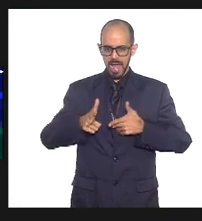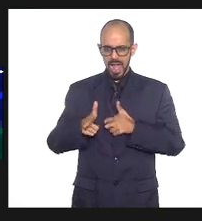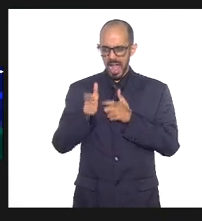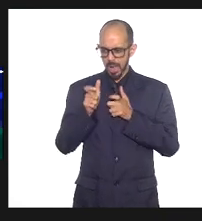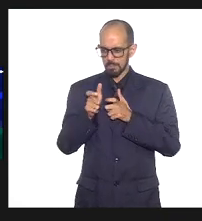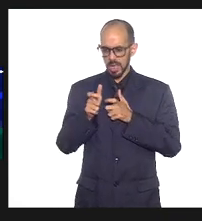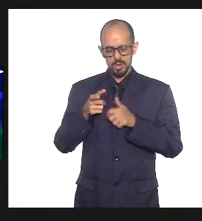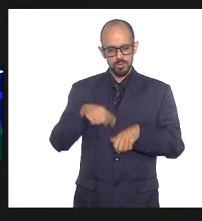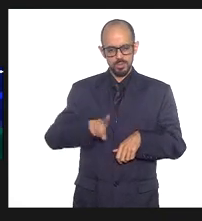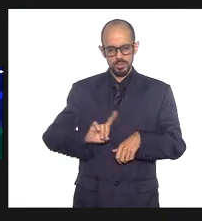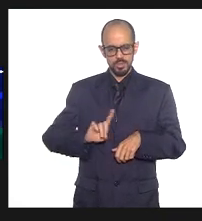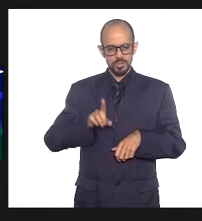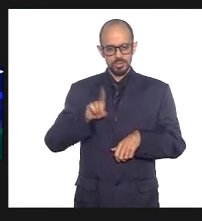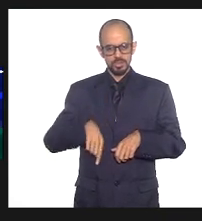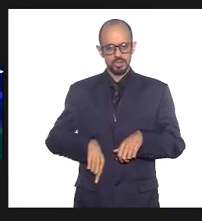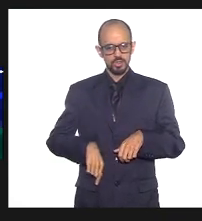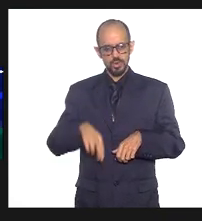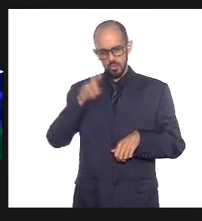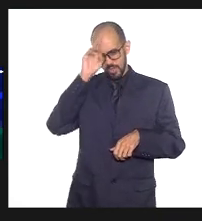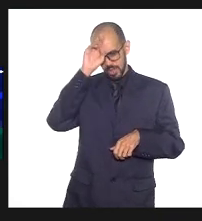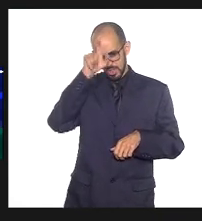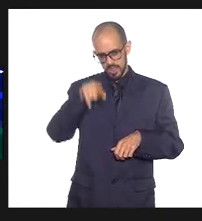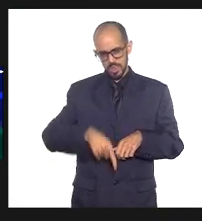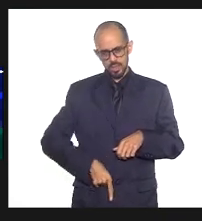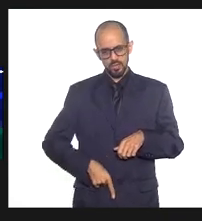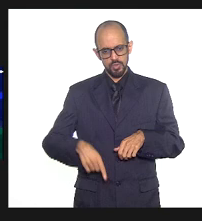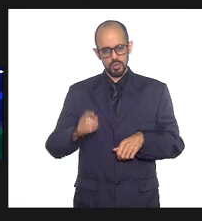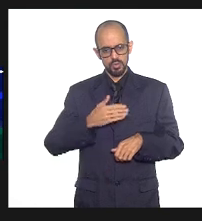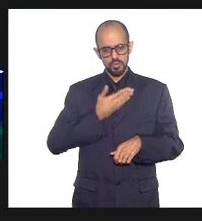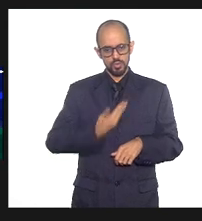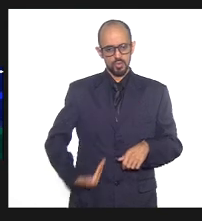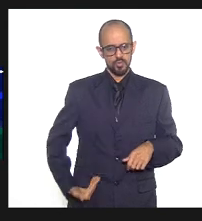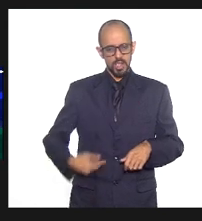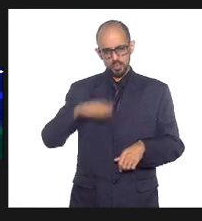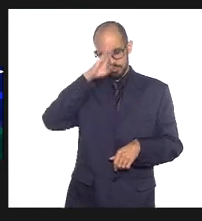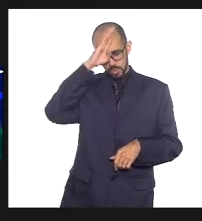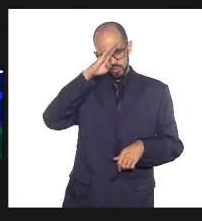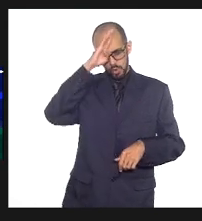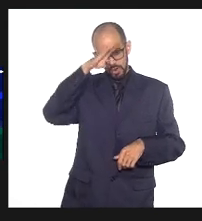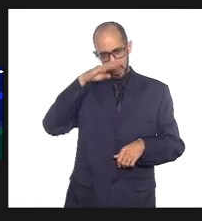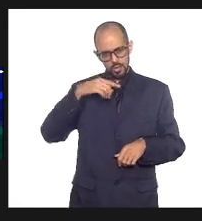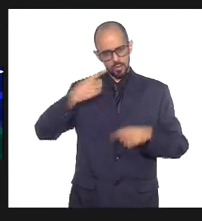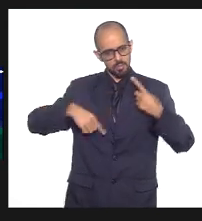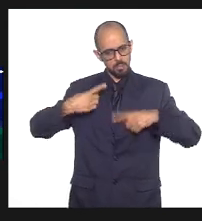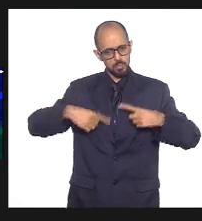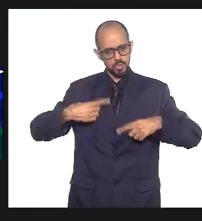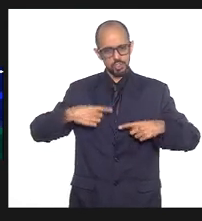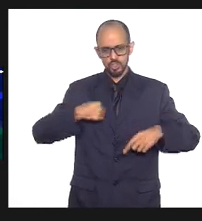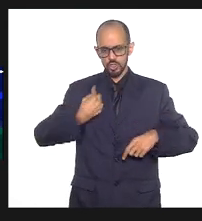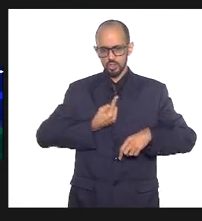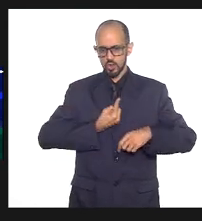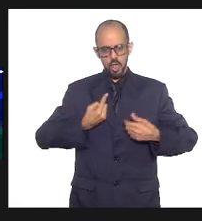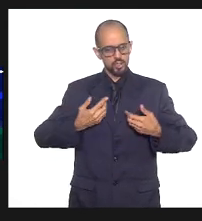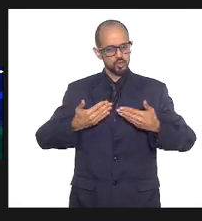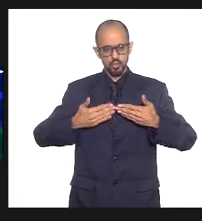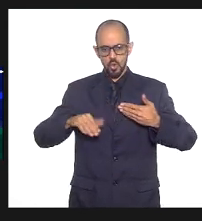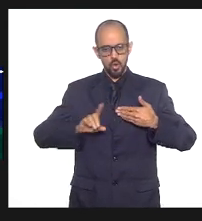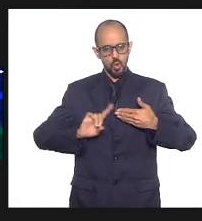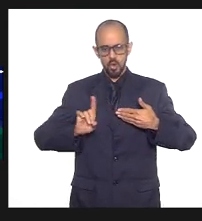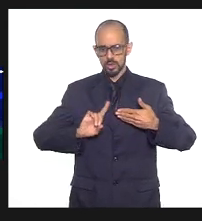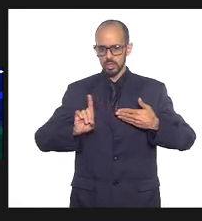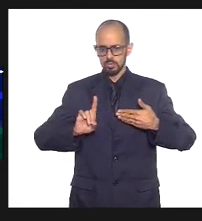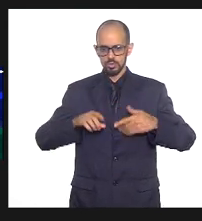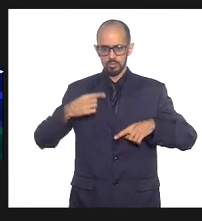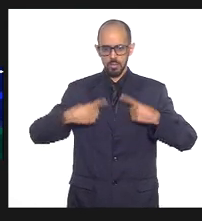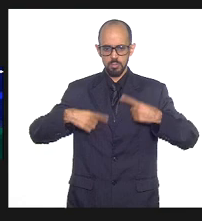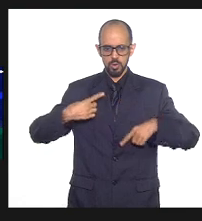equivocada do governo federal, do governo Bolsonaro, uma política que a gente não concorda, uma política que